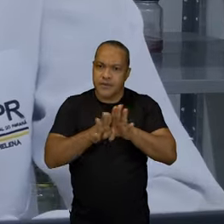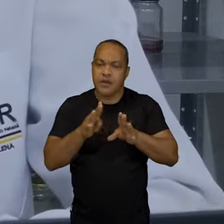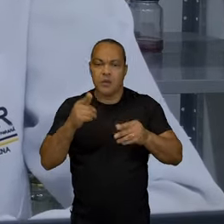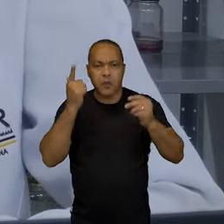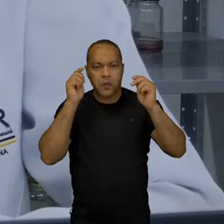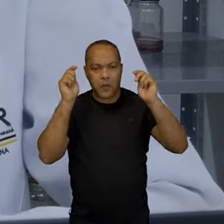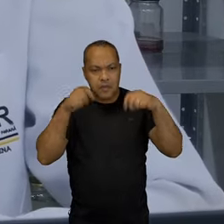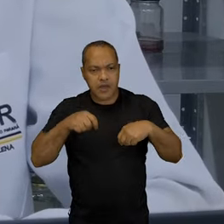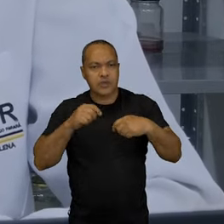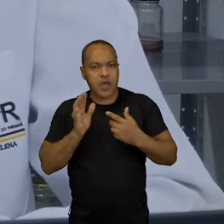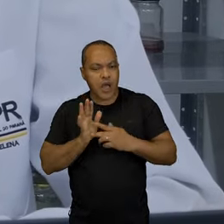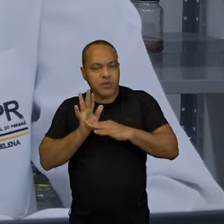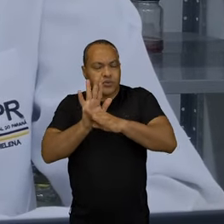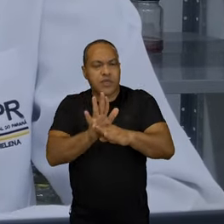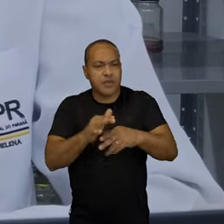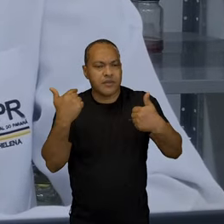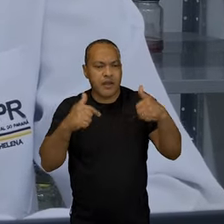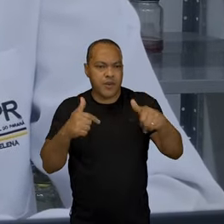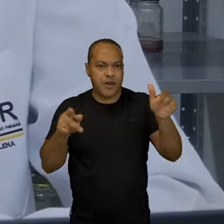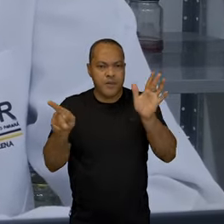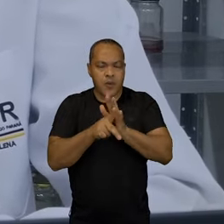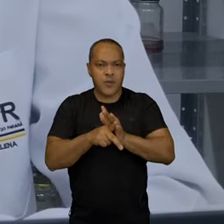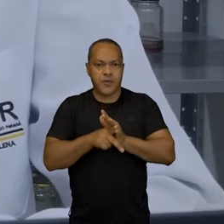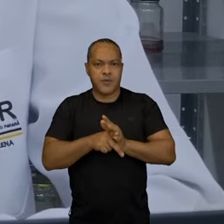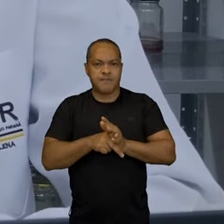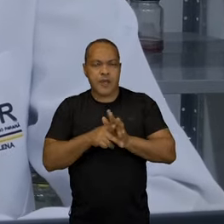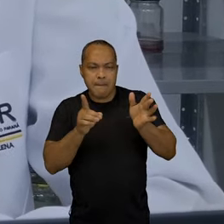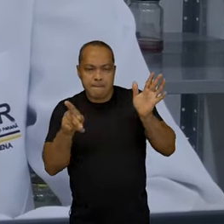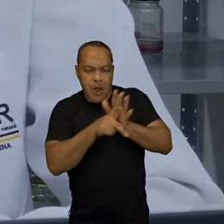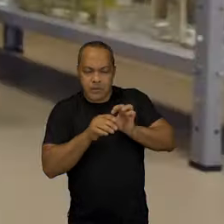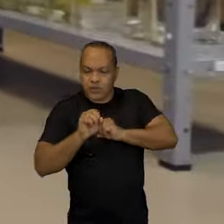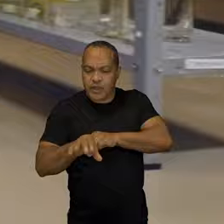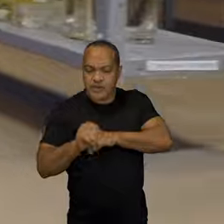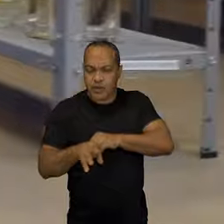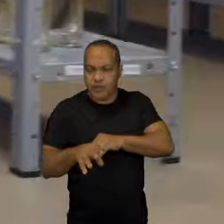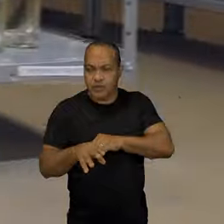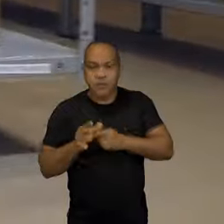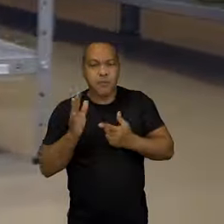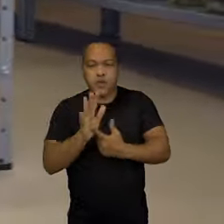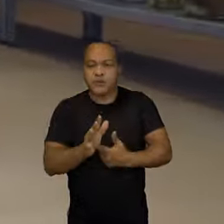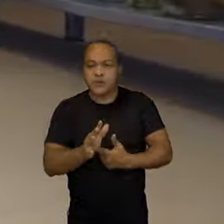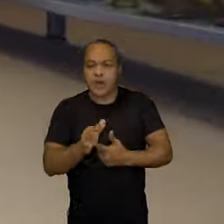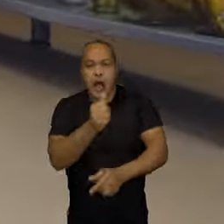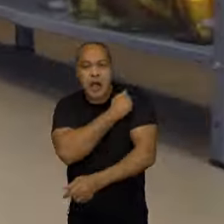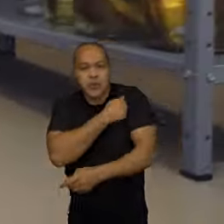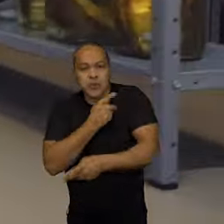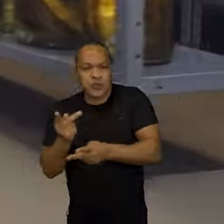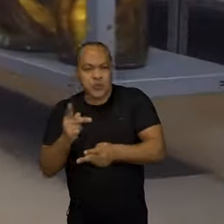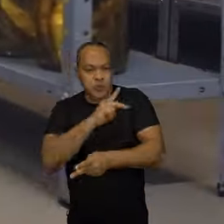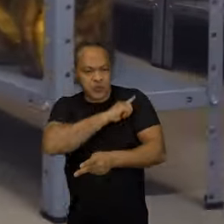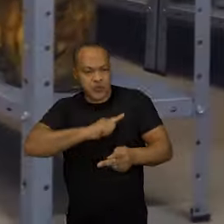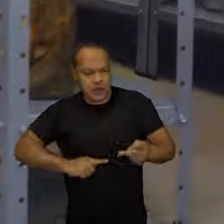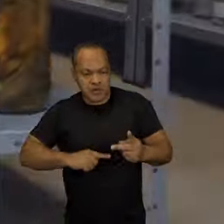a coleção também contribui com trabalhos com viés específico da educação. Nós recebemos alunos da rede pública,